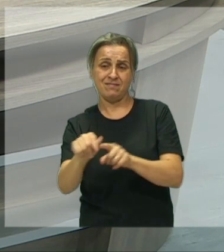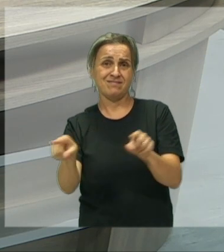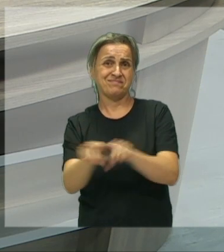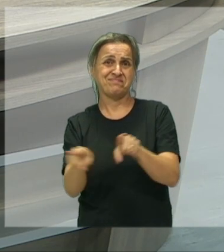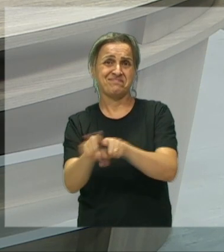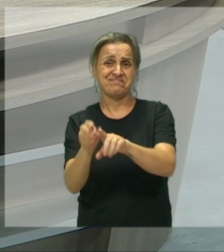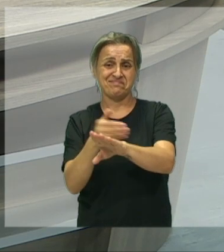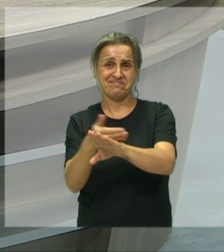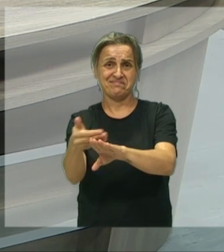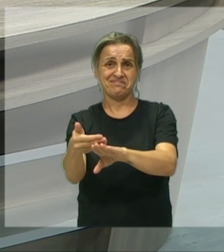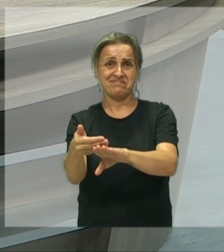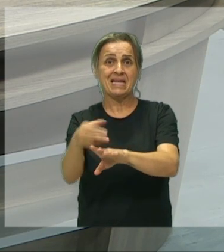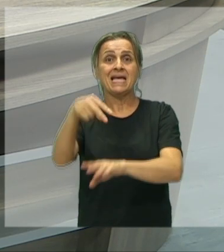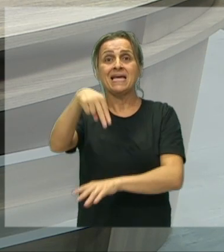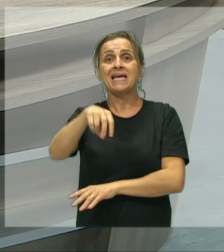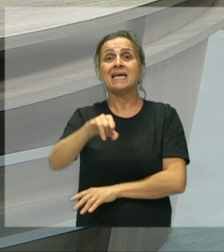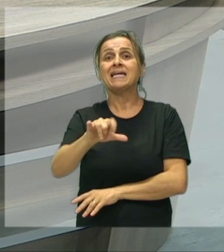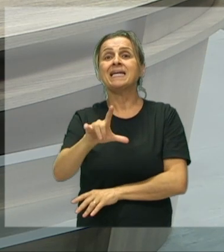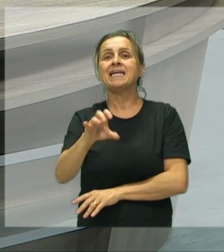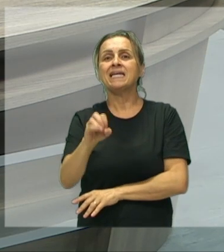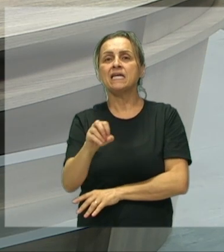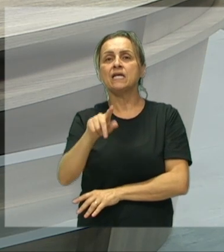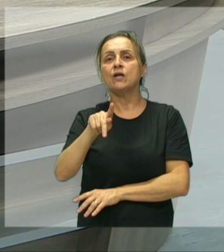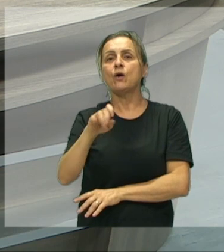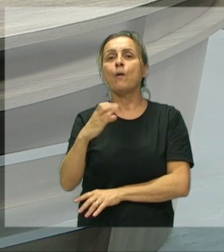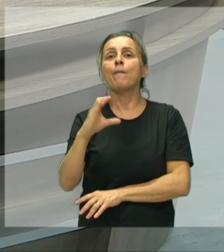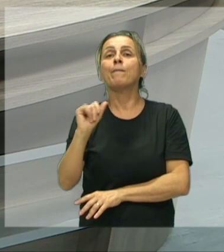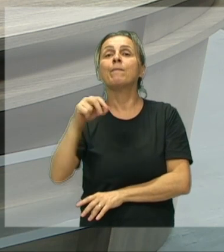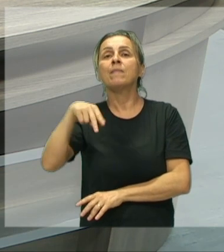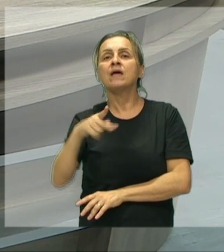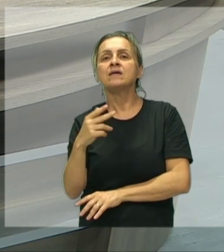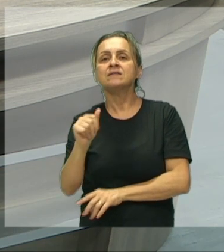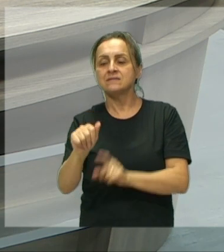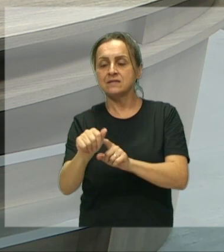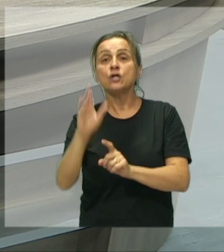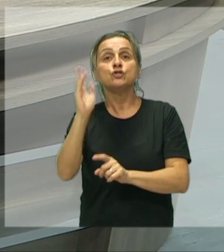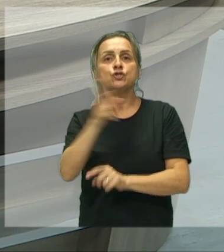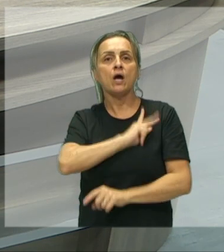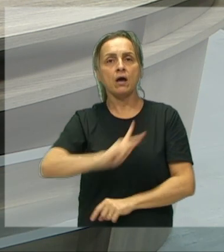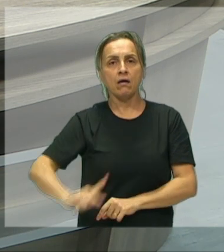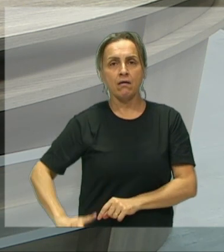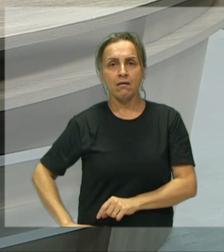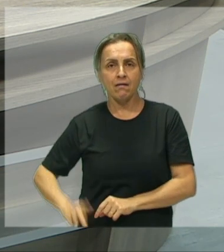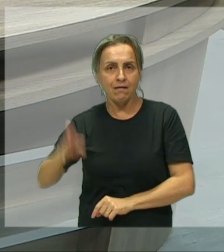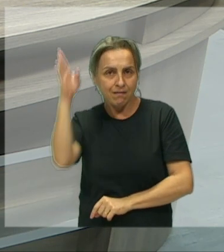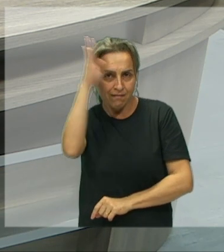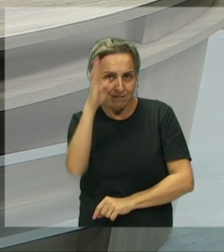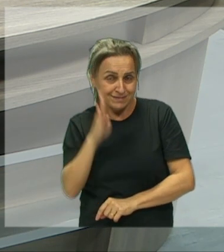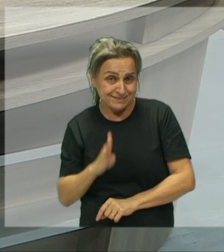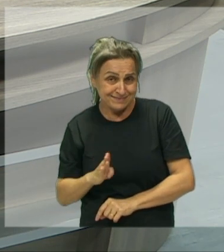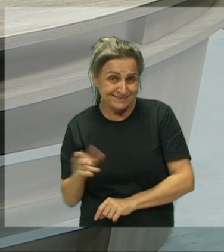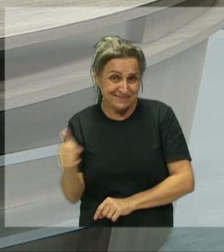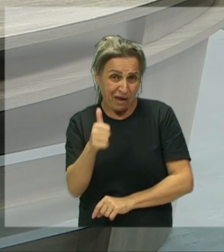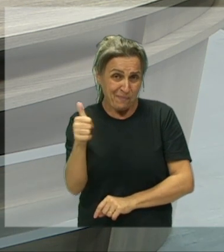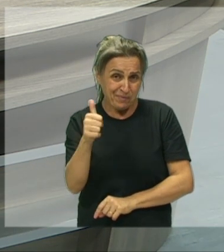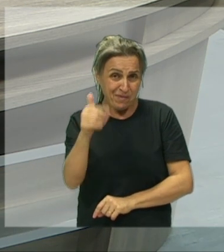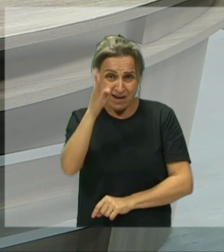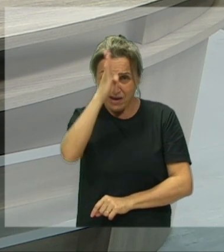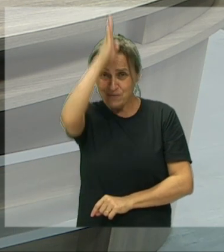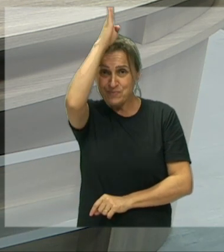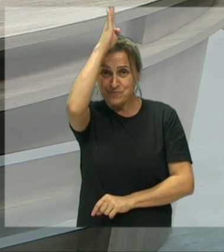Peçanha foi um homem negro e ele foi presidente do Brasil na Primeira República. Então